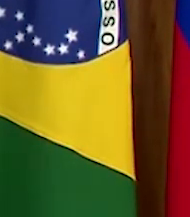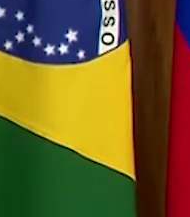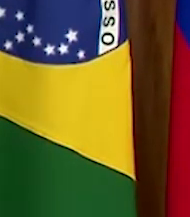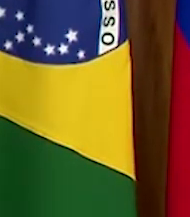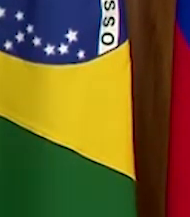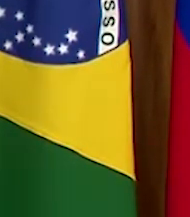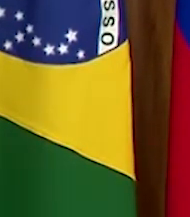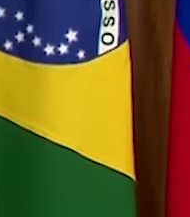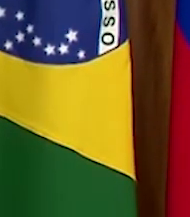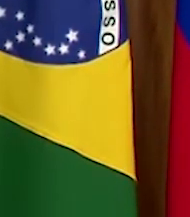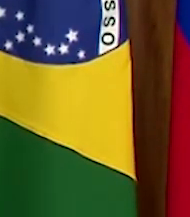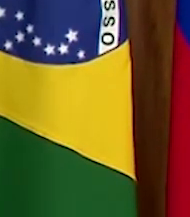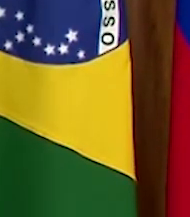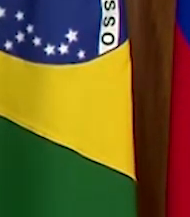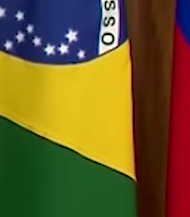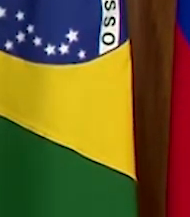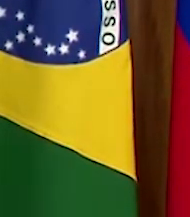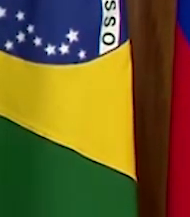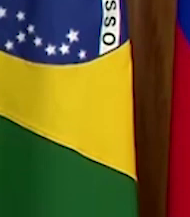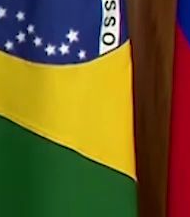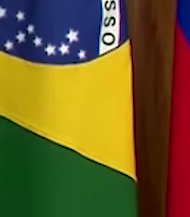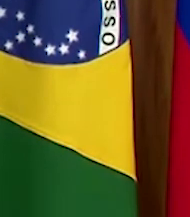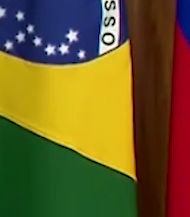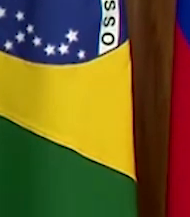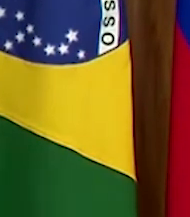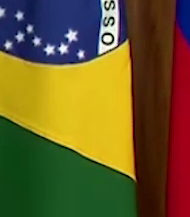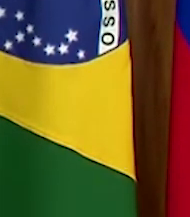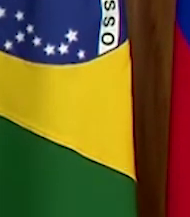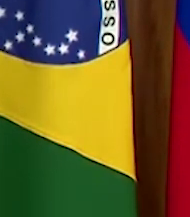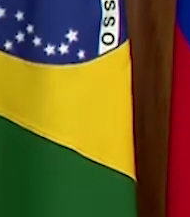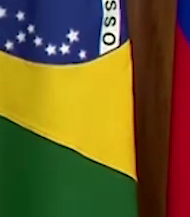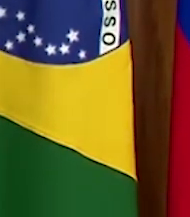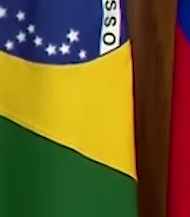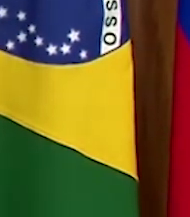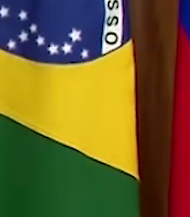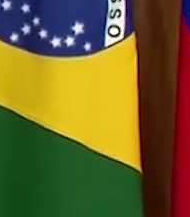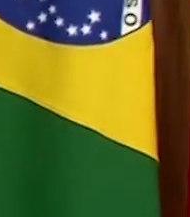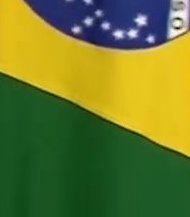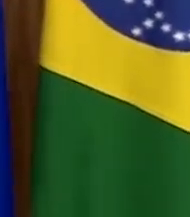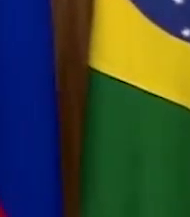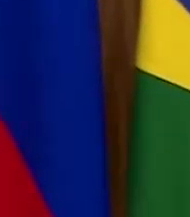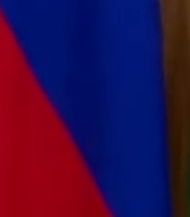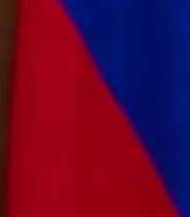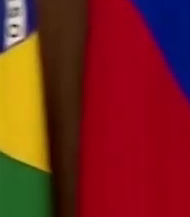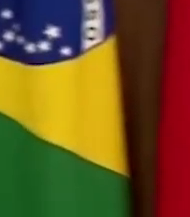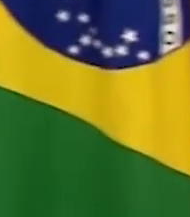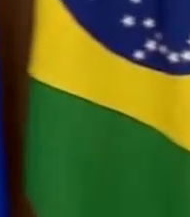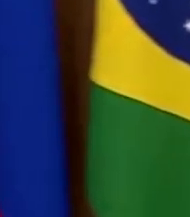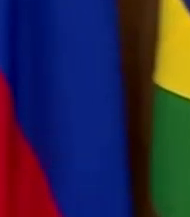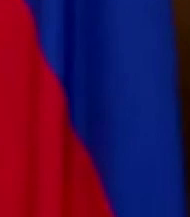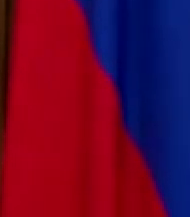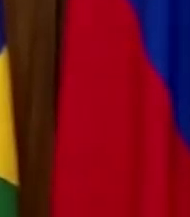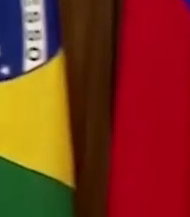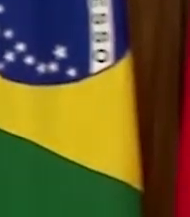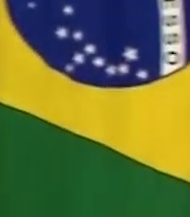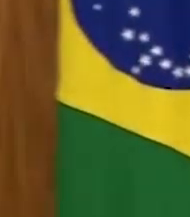Jair Bolsonaro anunciou a sua saída do Partido Social Liberal e a criação do Partido Aliança pelo Brasil. Na passada quinta-feira, o chefe